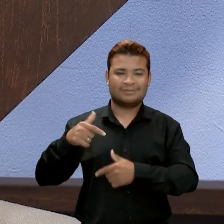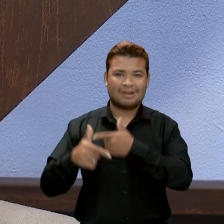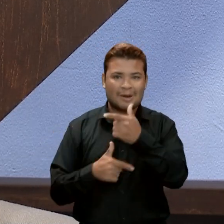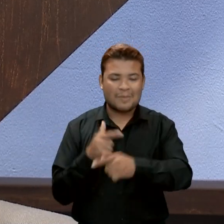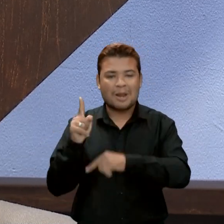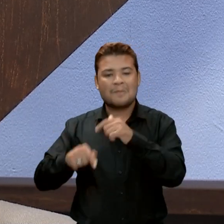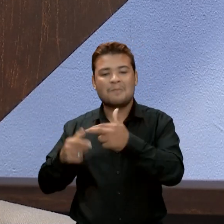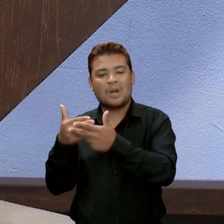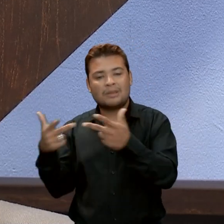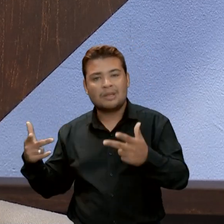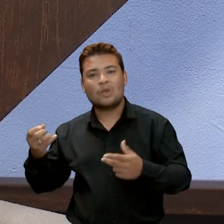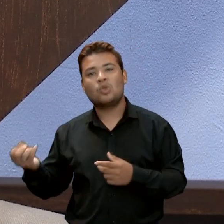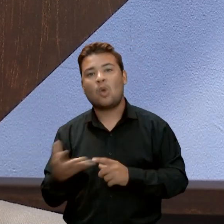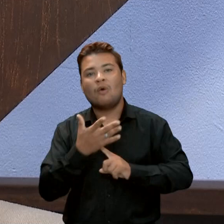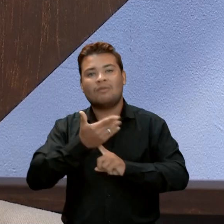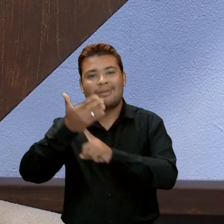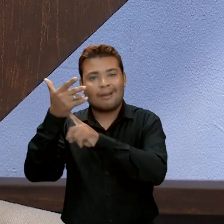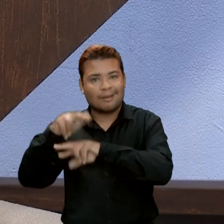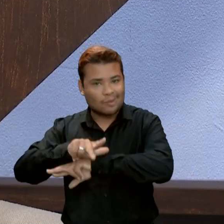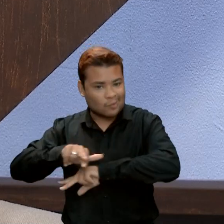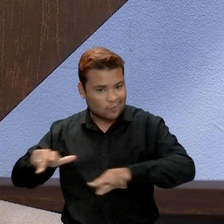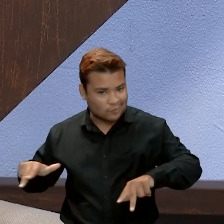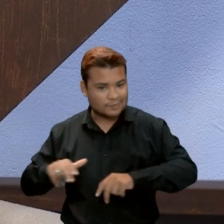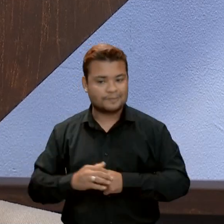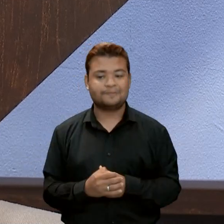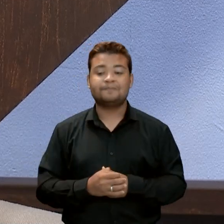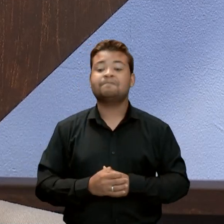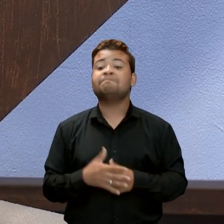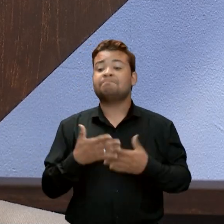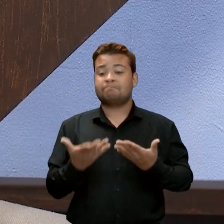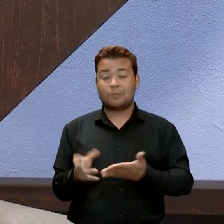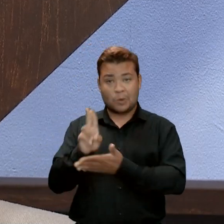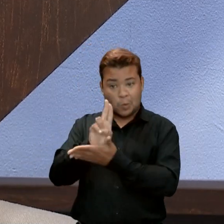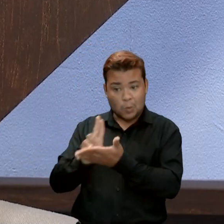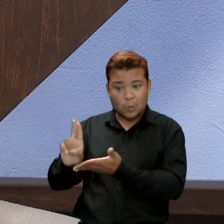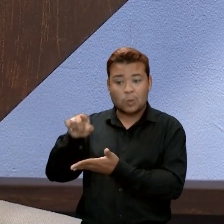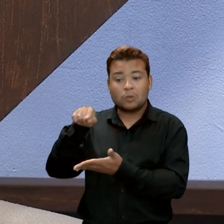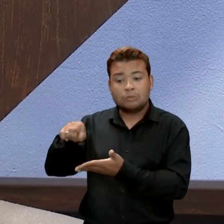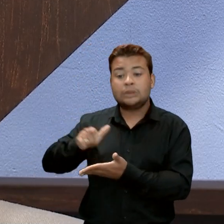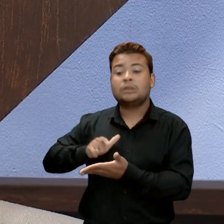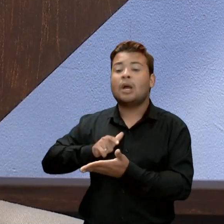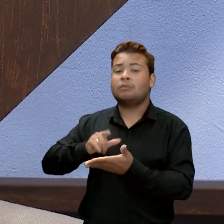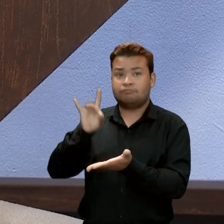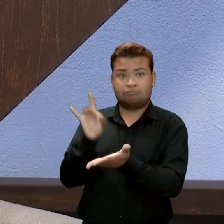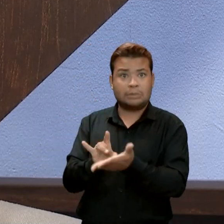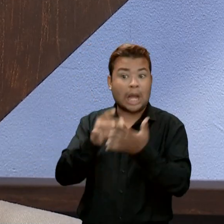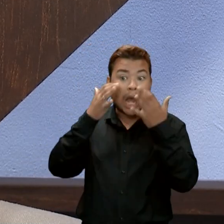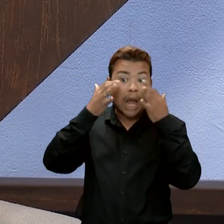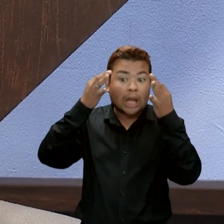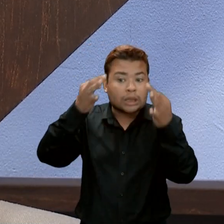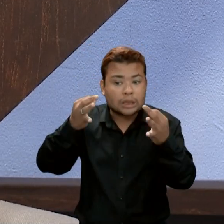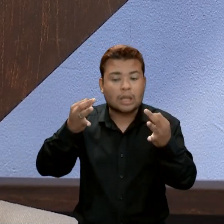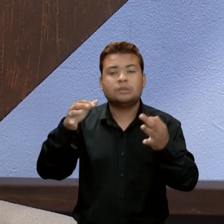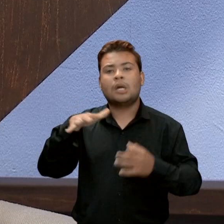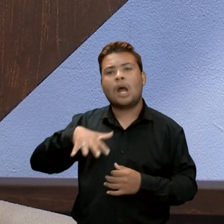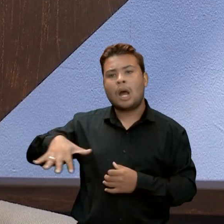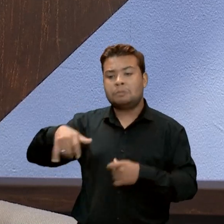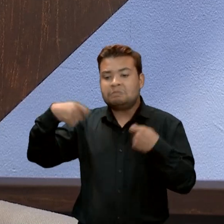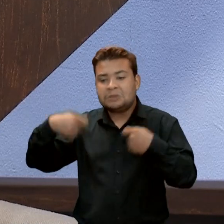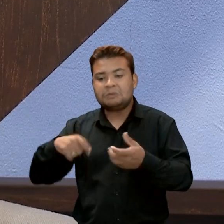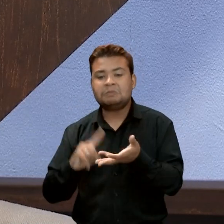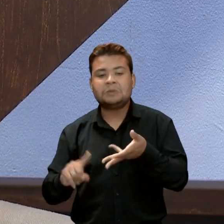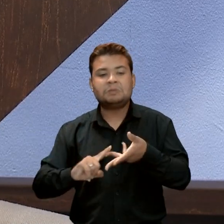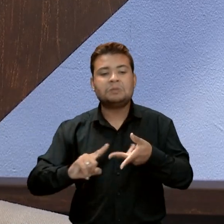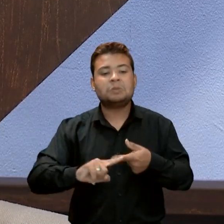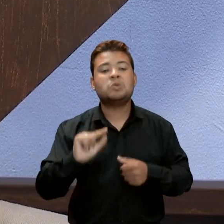materiais, né, novas tecnologias. Então, a universidade ela está muito atenta às necessidades do mercado e eu